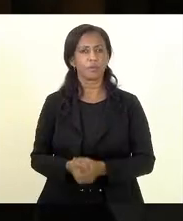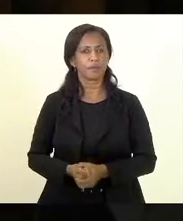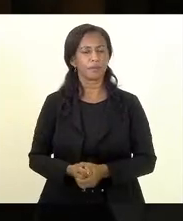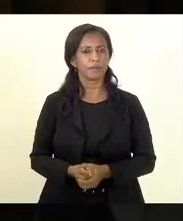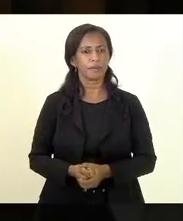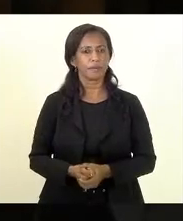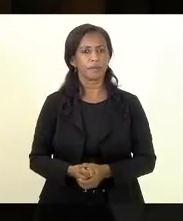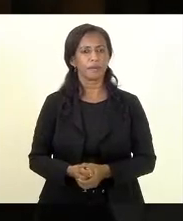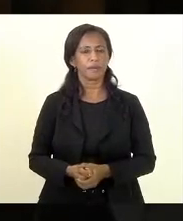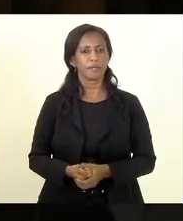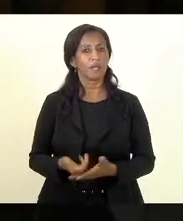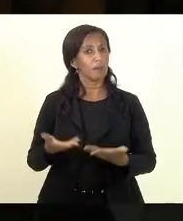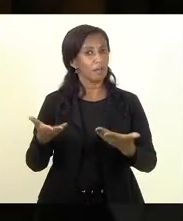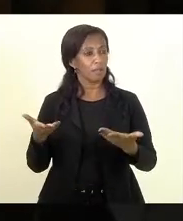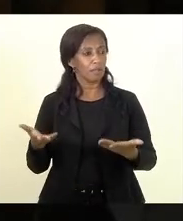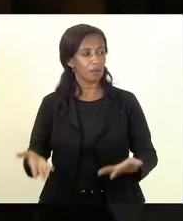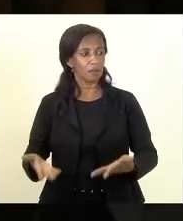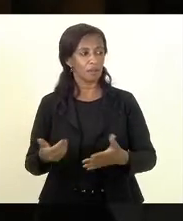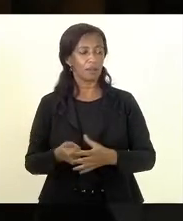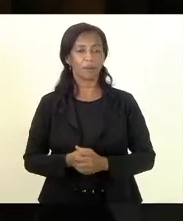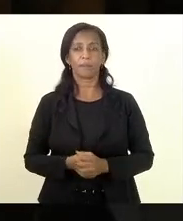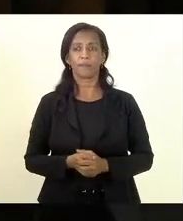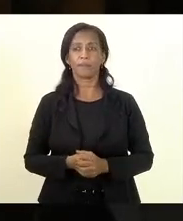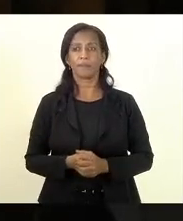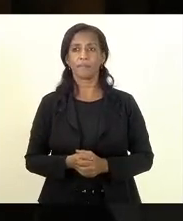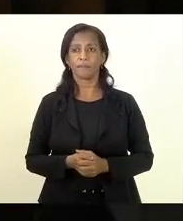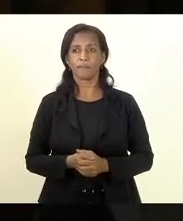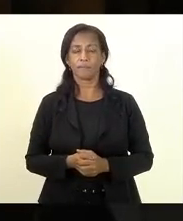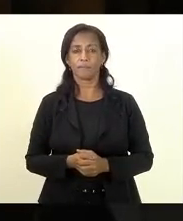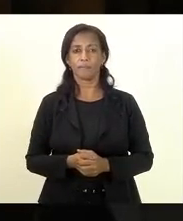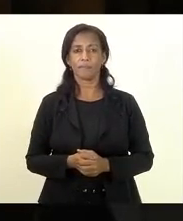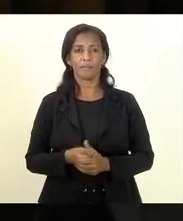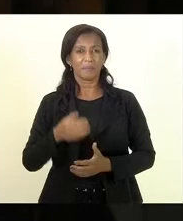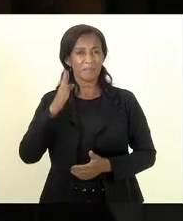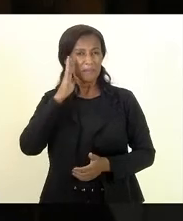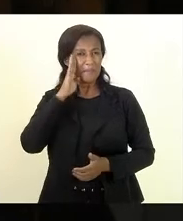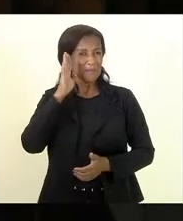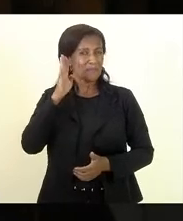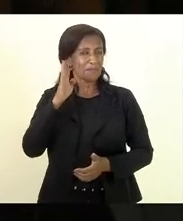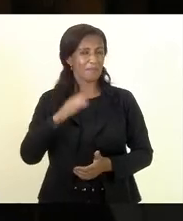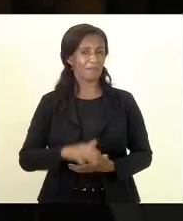aquele que a da